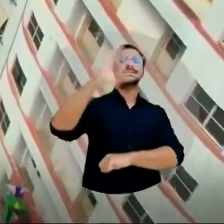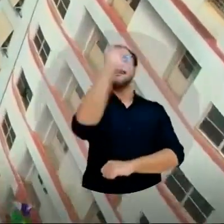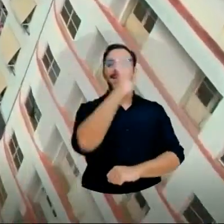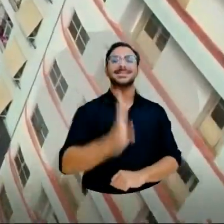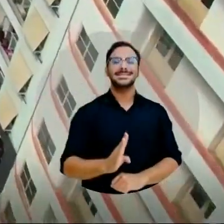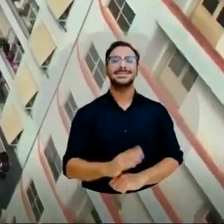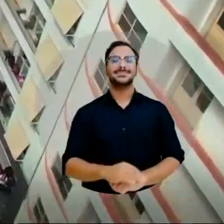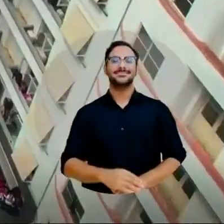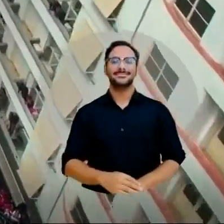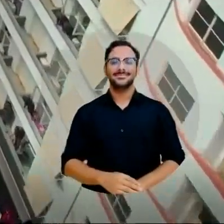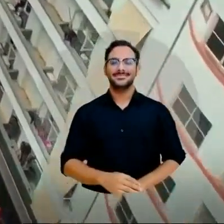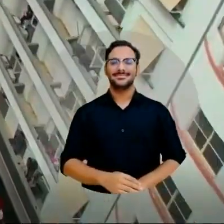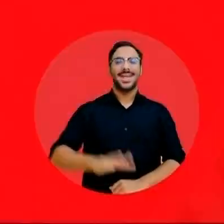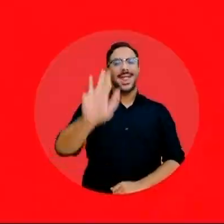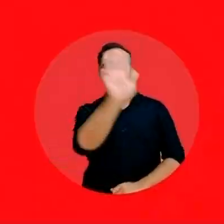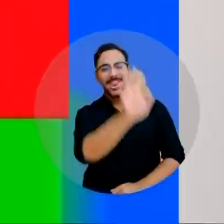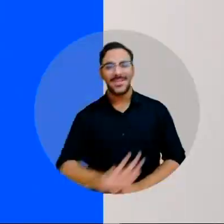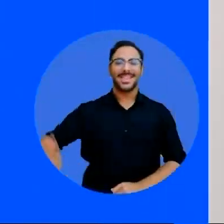país.